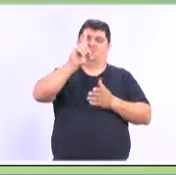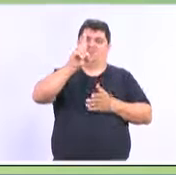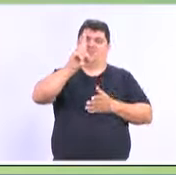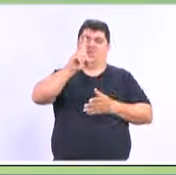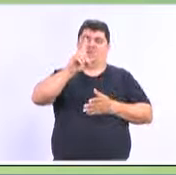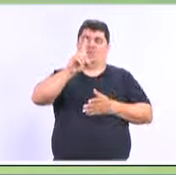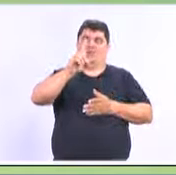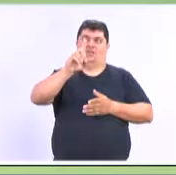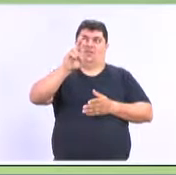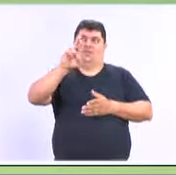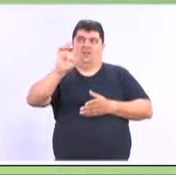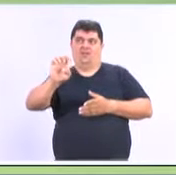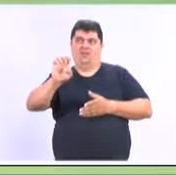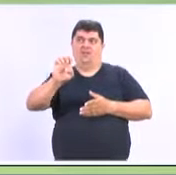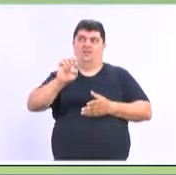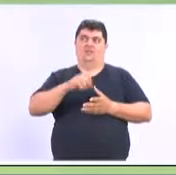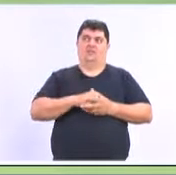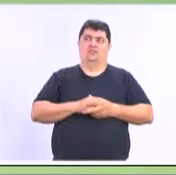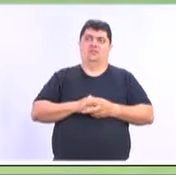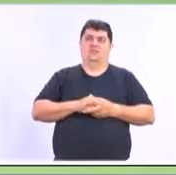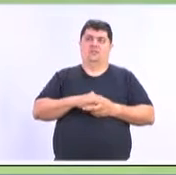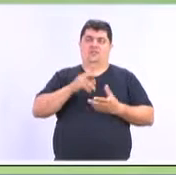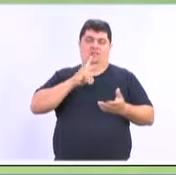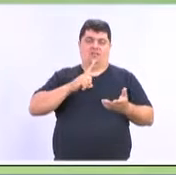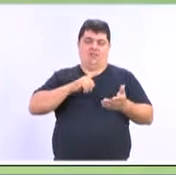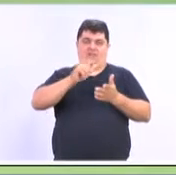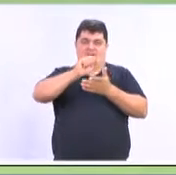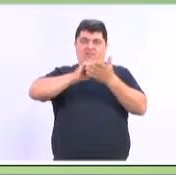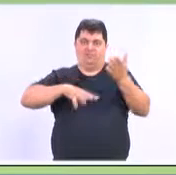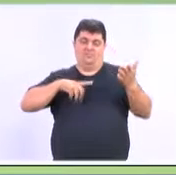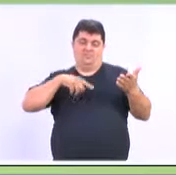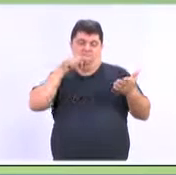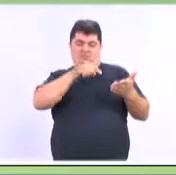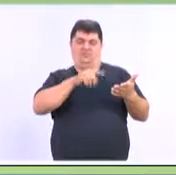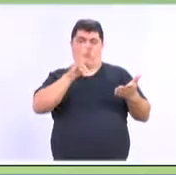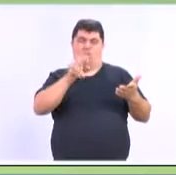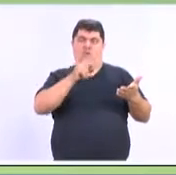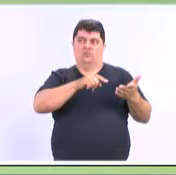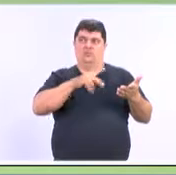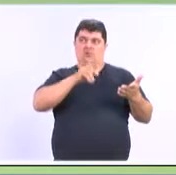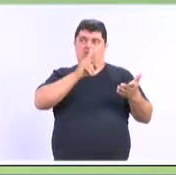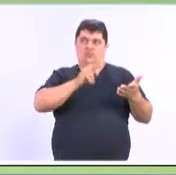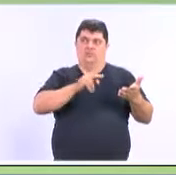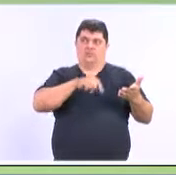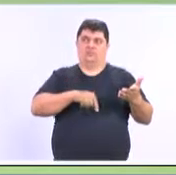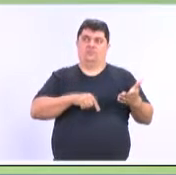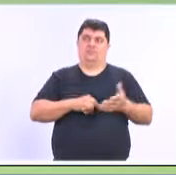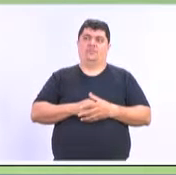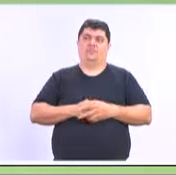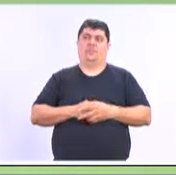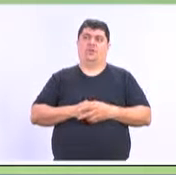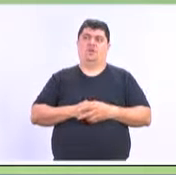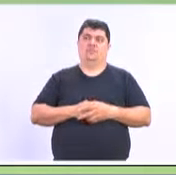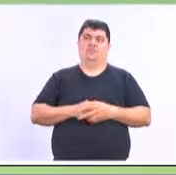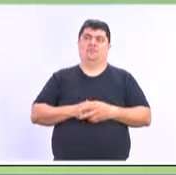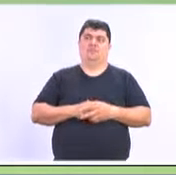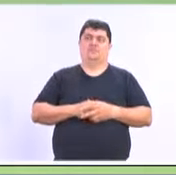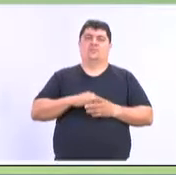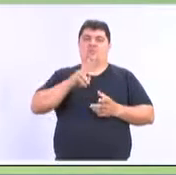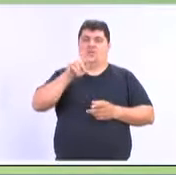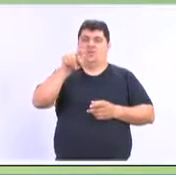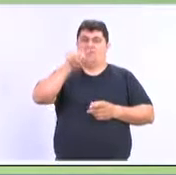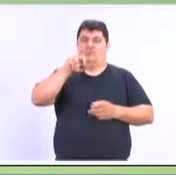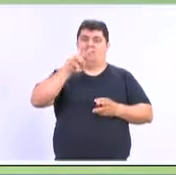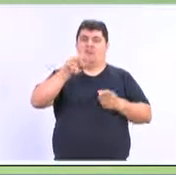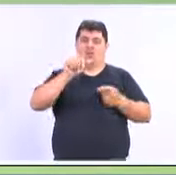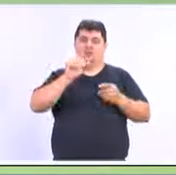aí de vocês, fica aqui um pouco maior, a gente não vai analisar aqui, mas ela tem toda essa divisão e nós vamos trabalhar